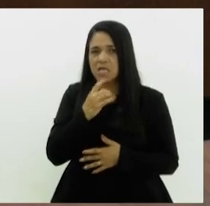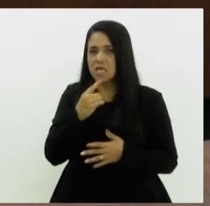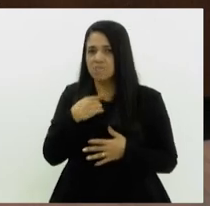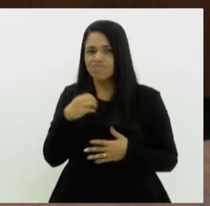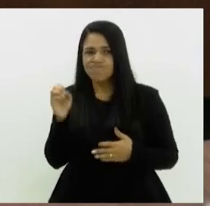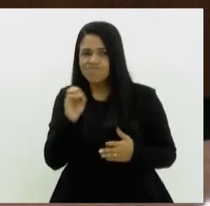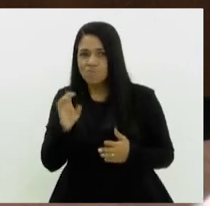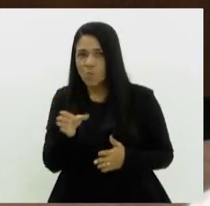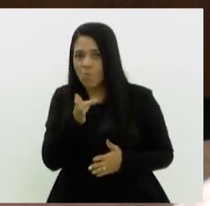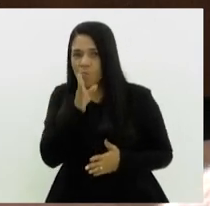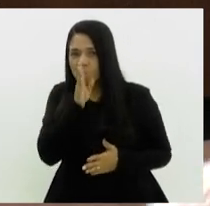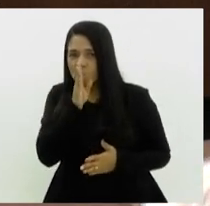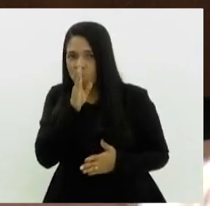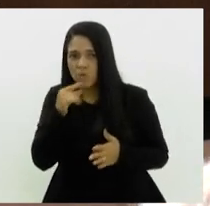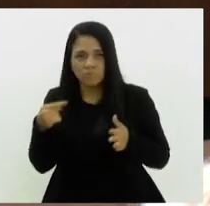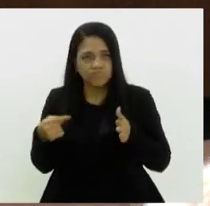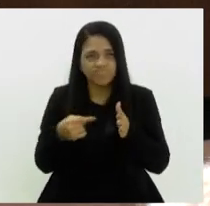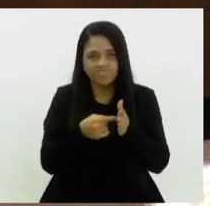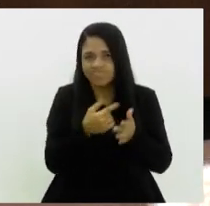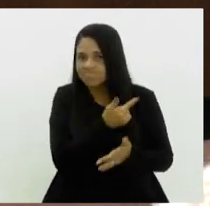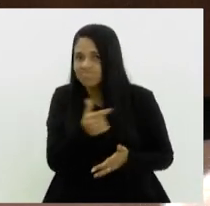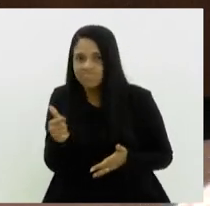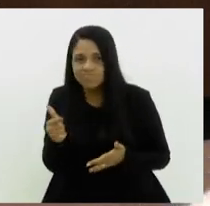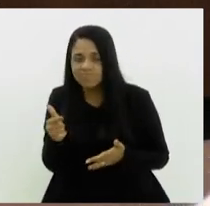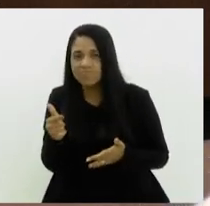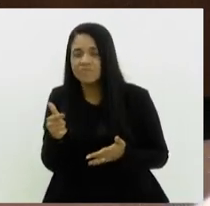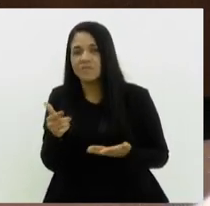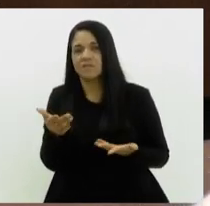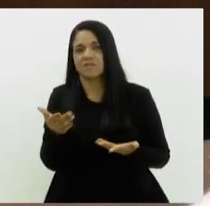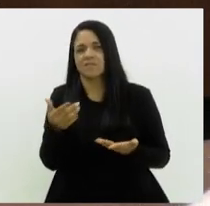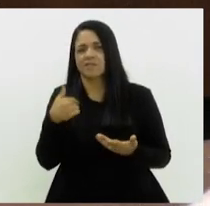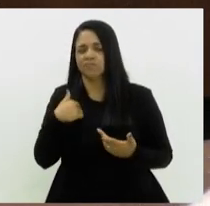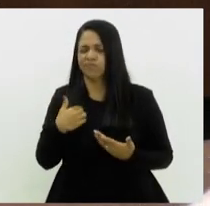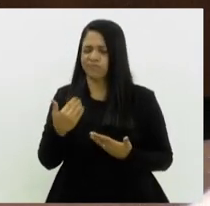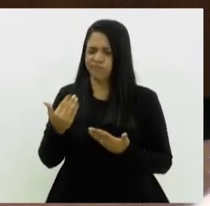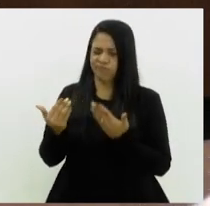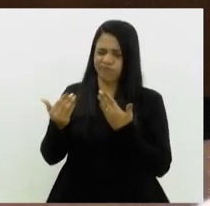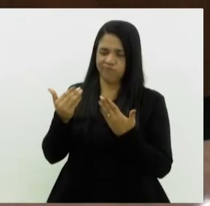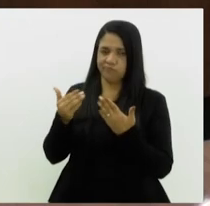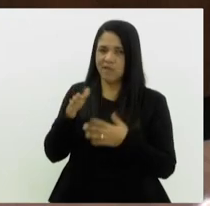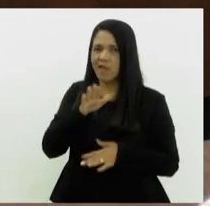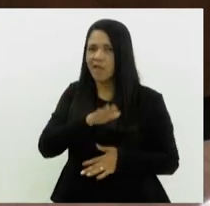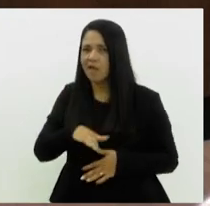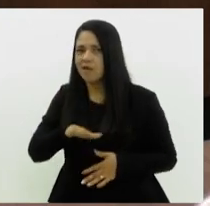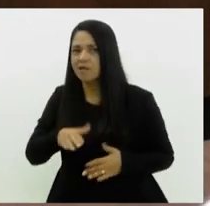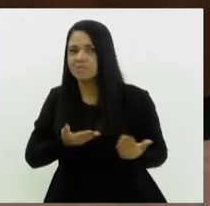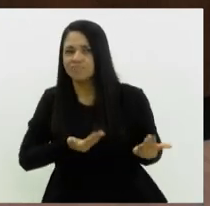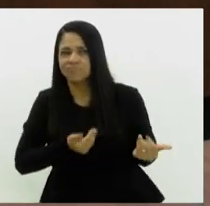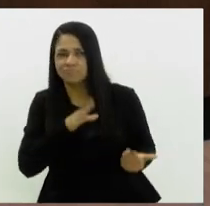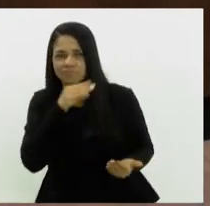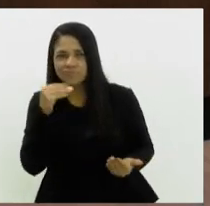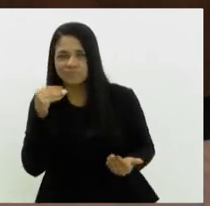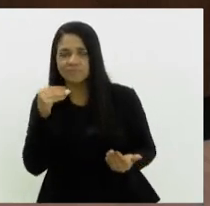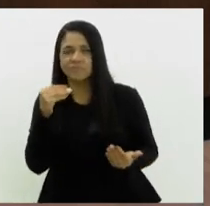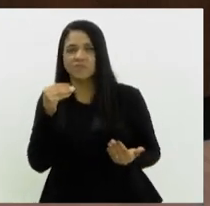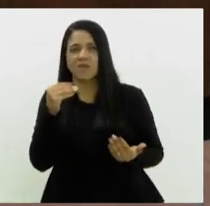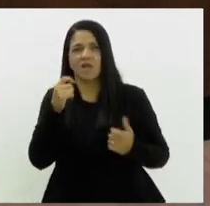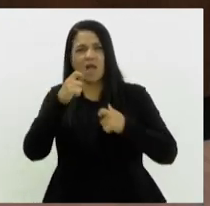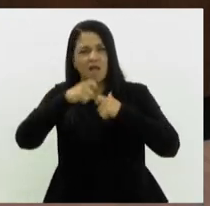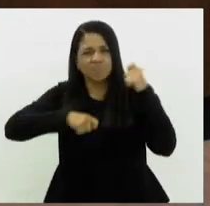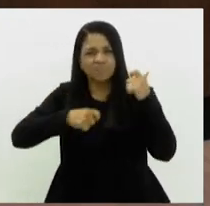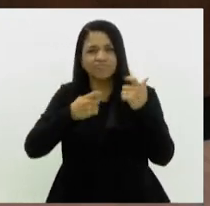Saber, imaginar, desconfiar de que uma criança ou um adolescente está sendo abusado